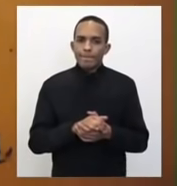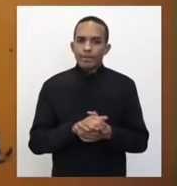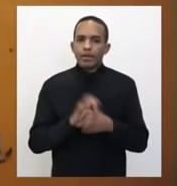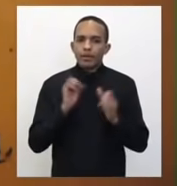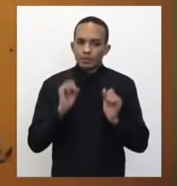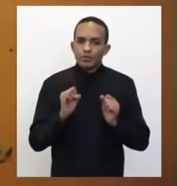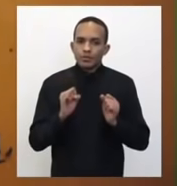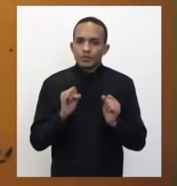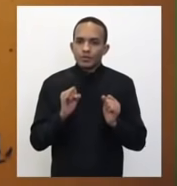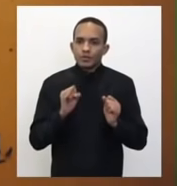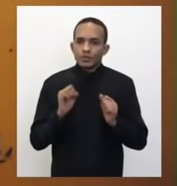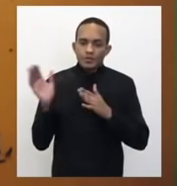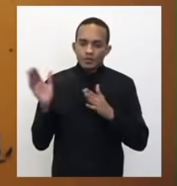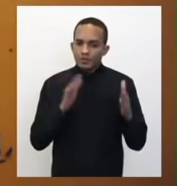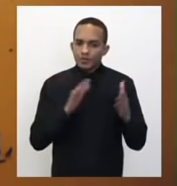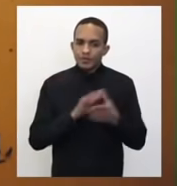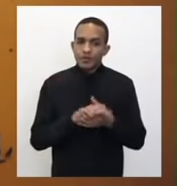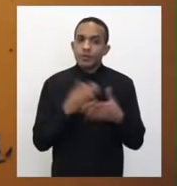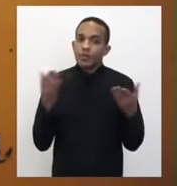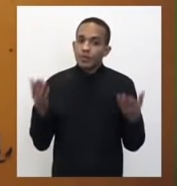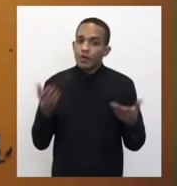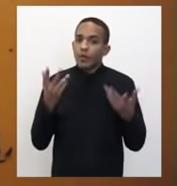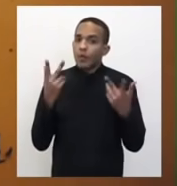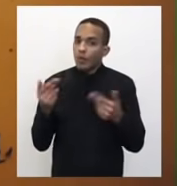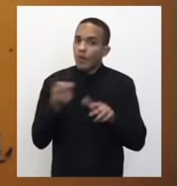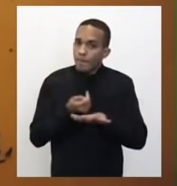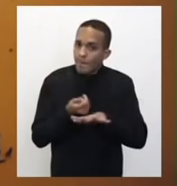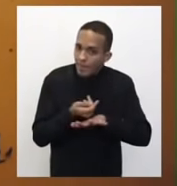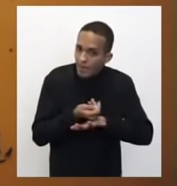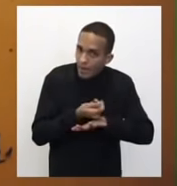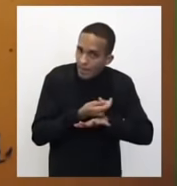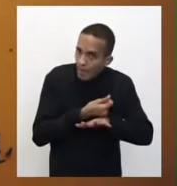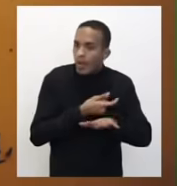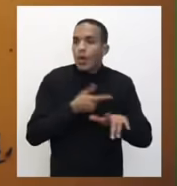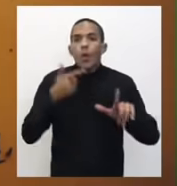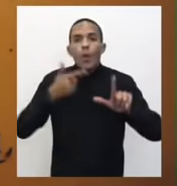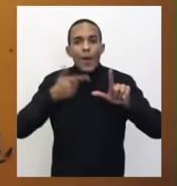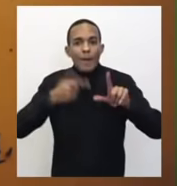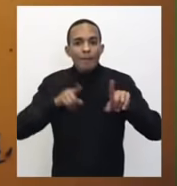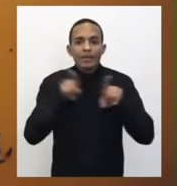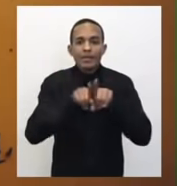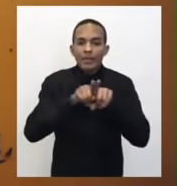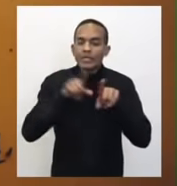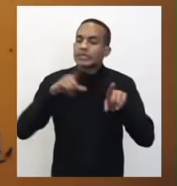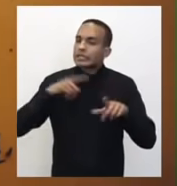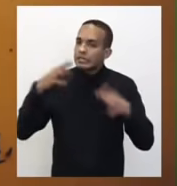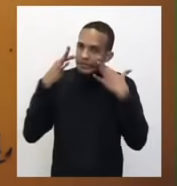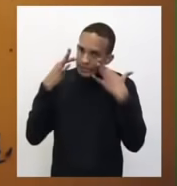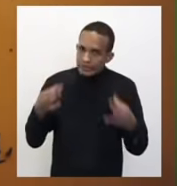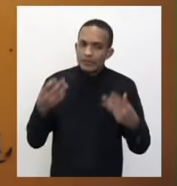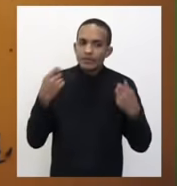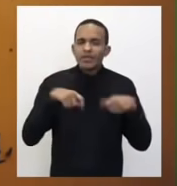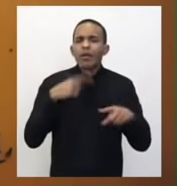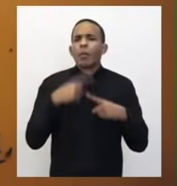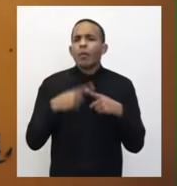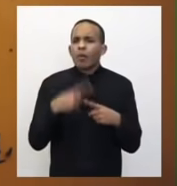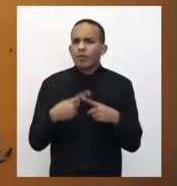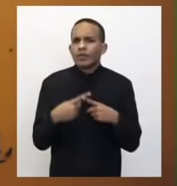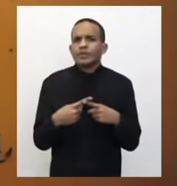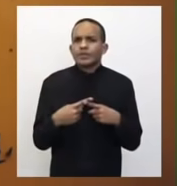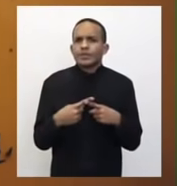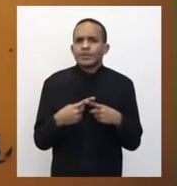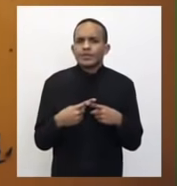Pode, isso. Assim como fake news, os memes também exigem pontos de atenção. Por quê, gente? Olha